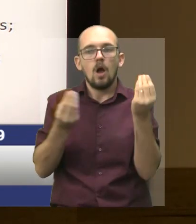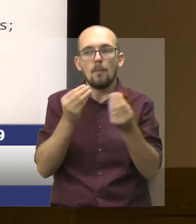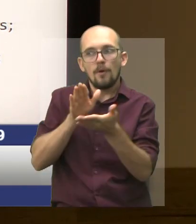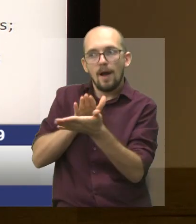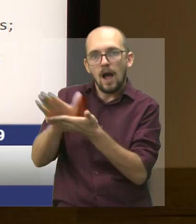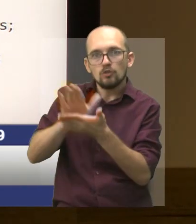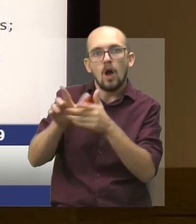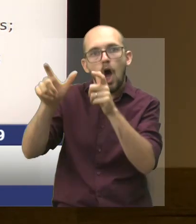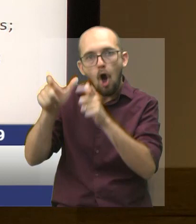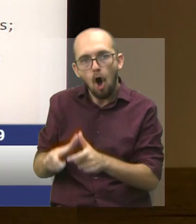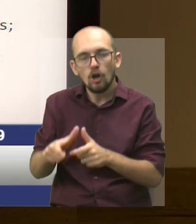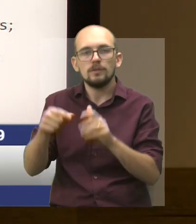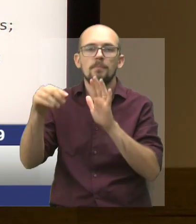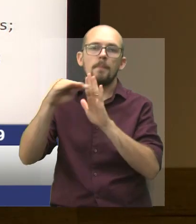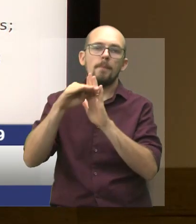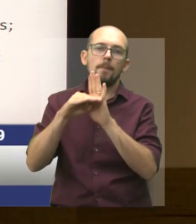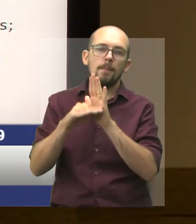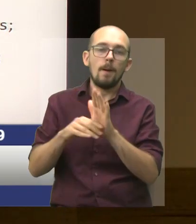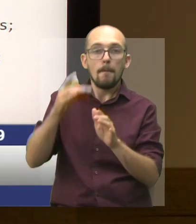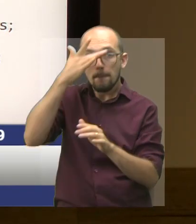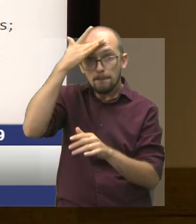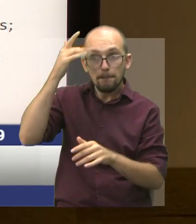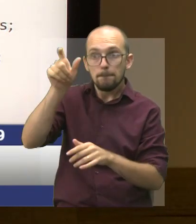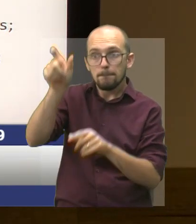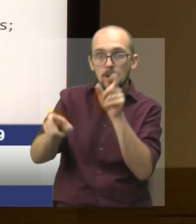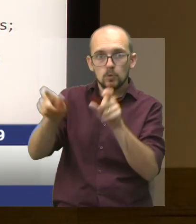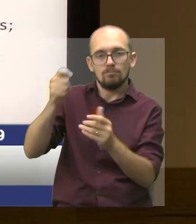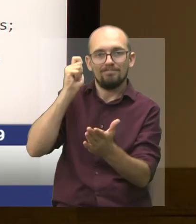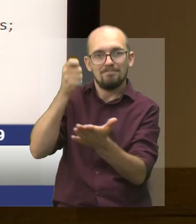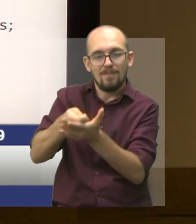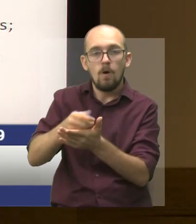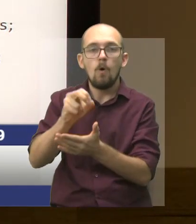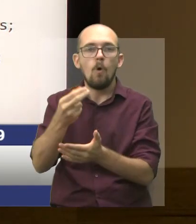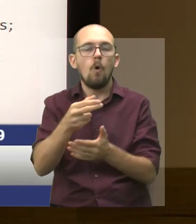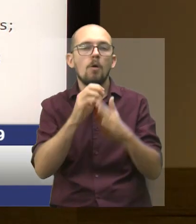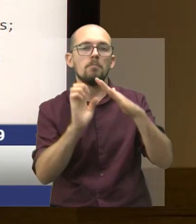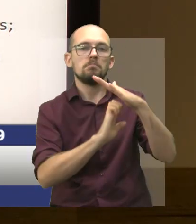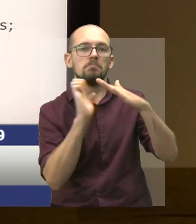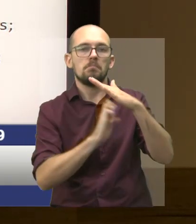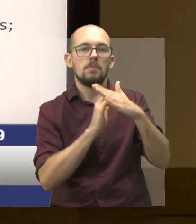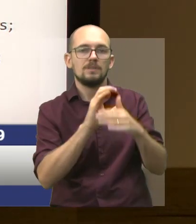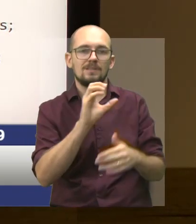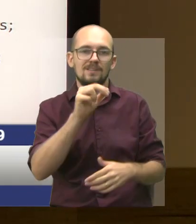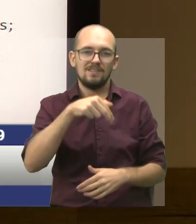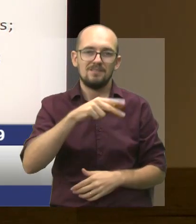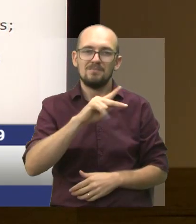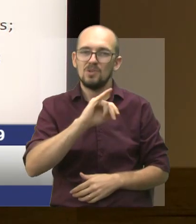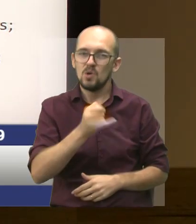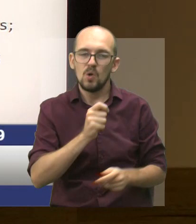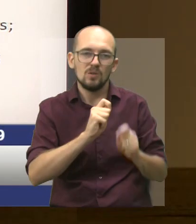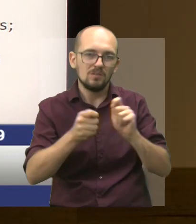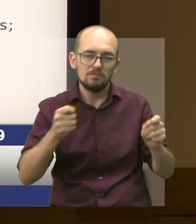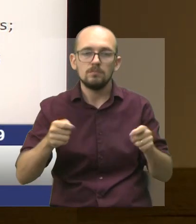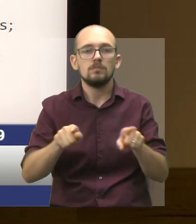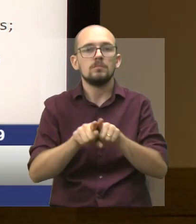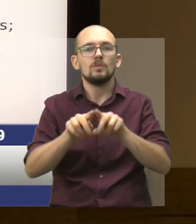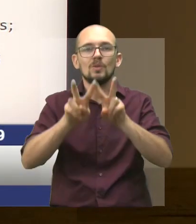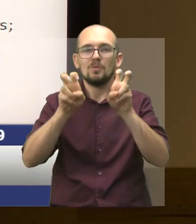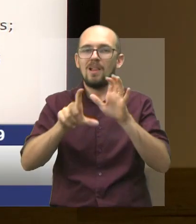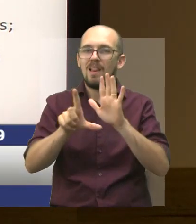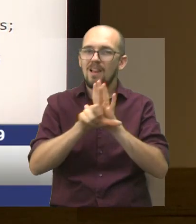recurso e pessoa física e jurídica de direito privado, e a alteração na legislação